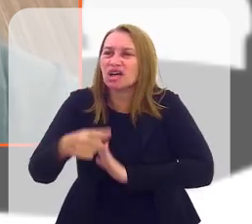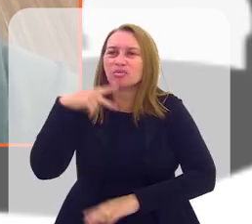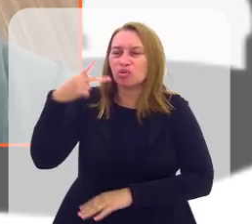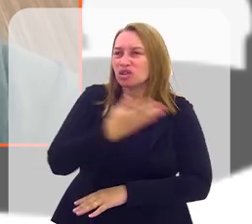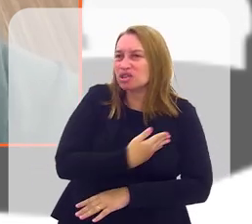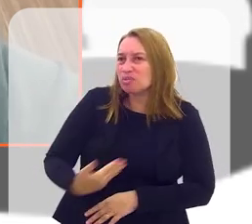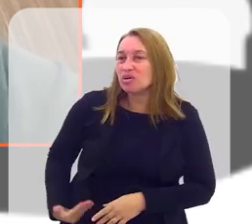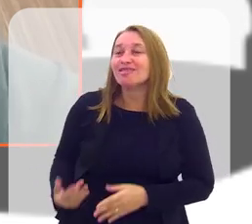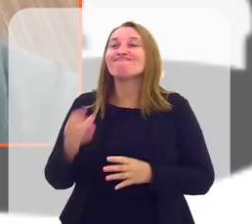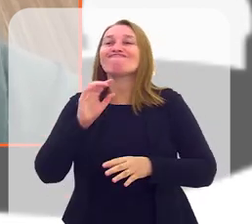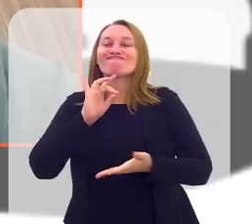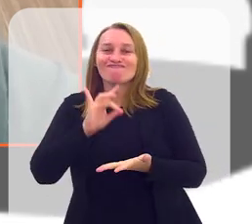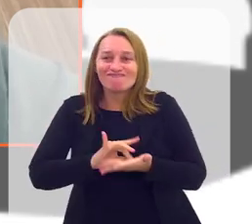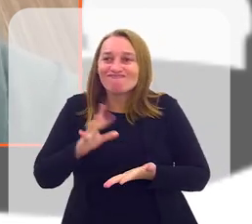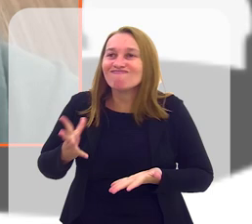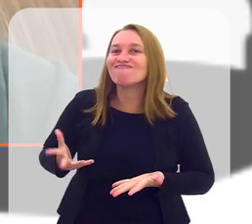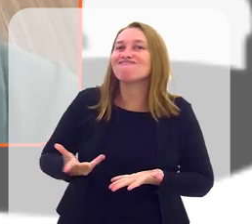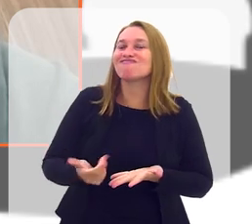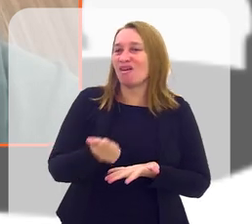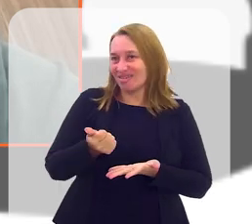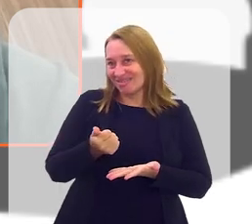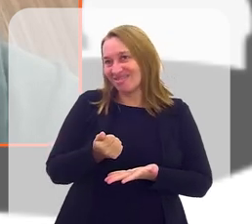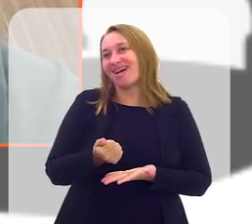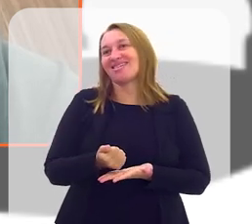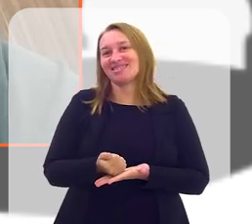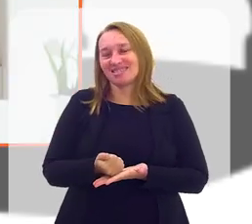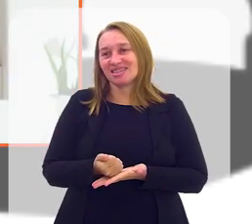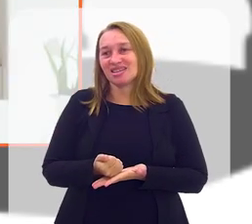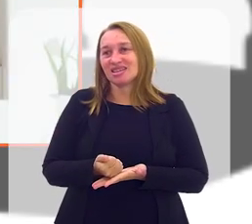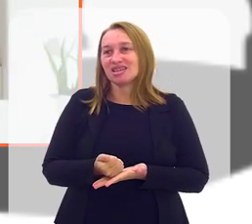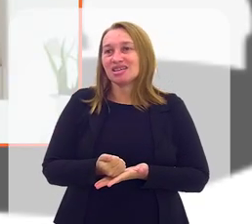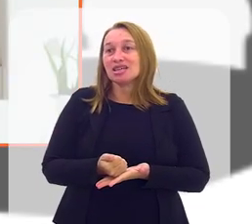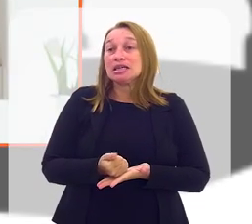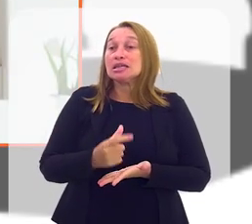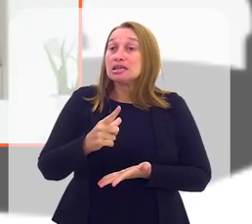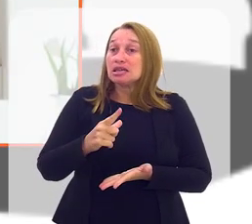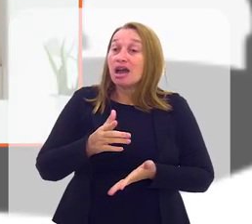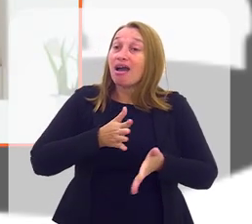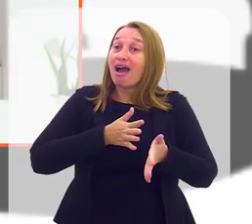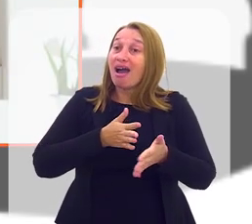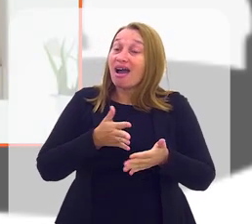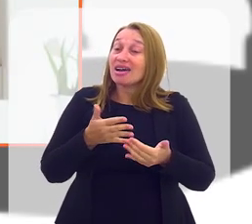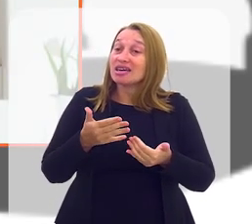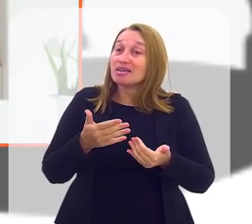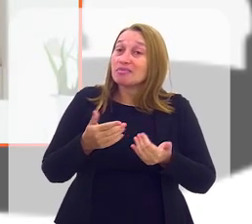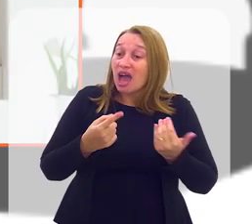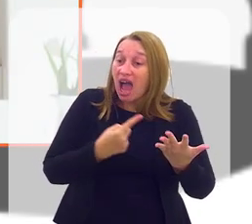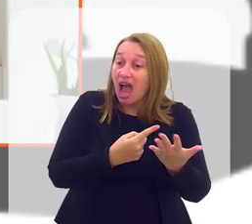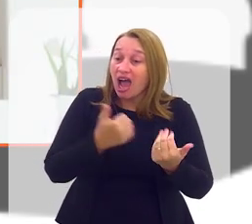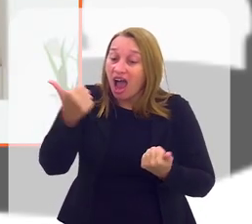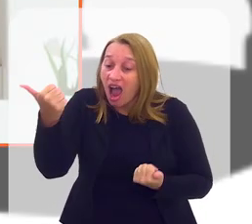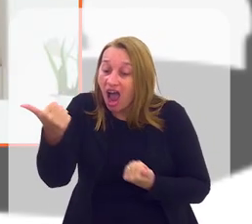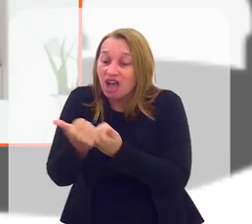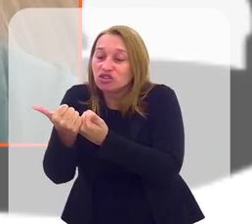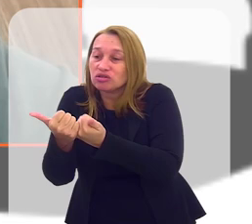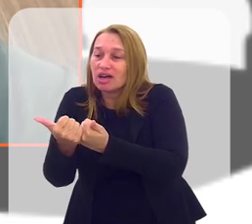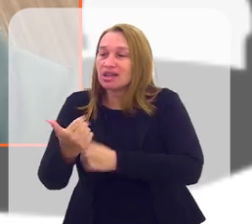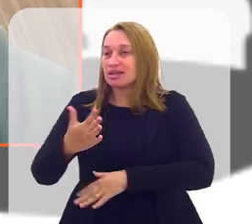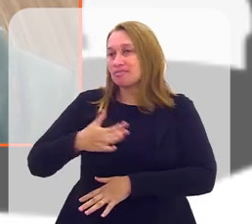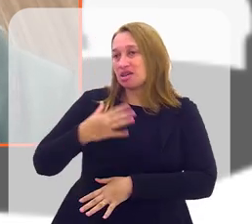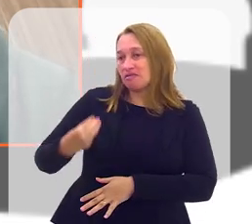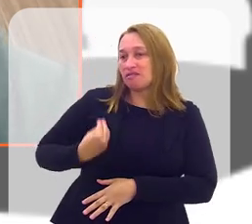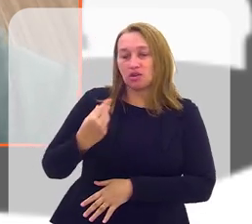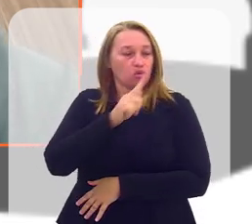pública realmente algo de qualidade, algo que facilitasse a minha vida ali como gestor. O que